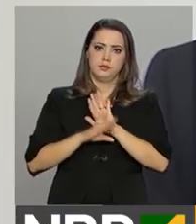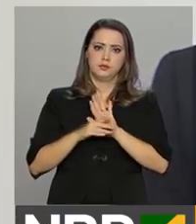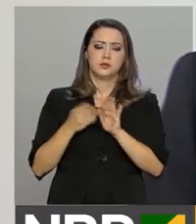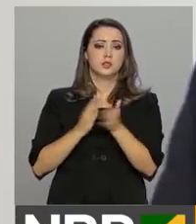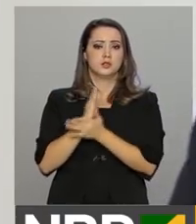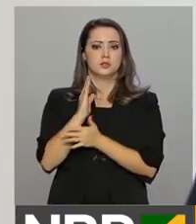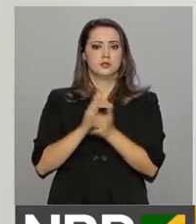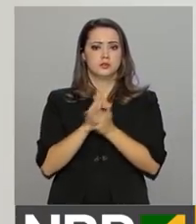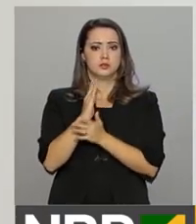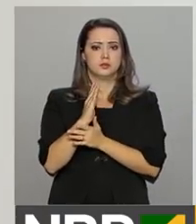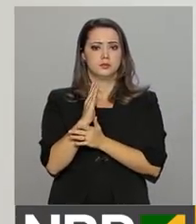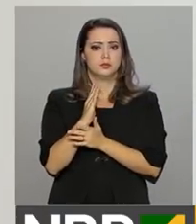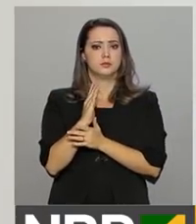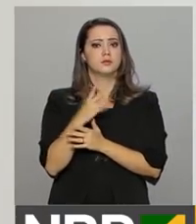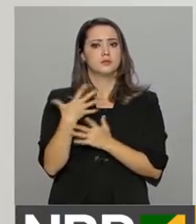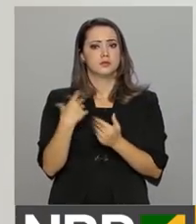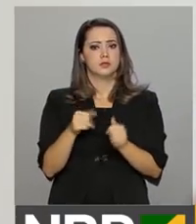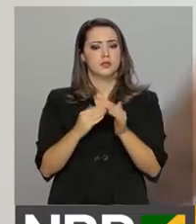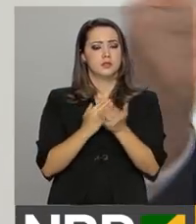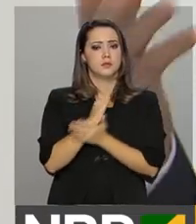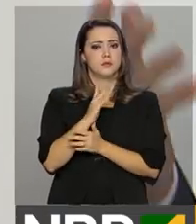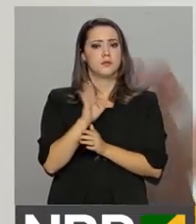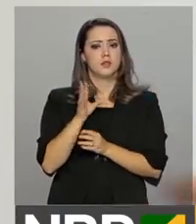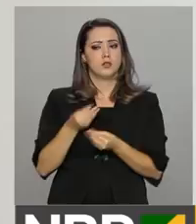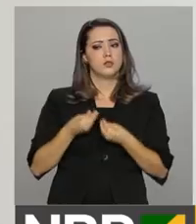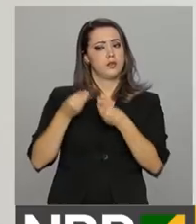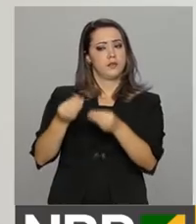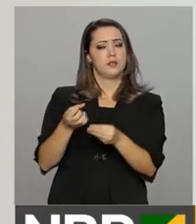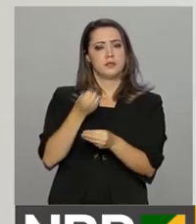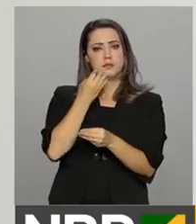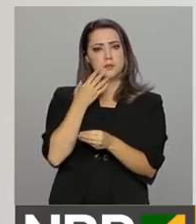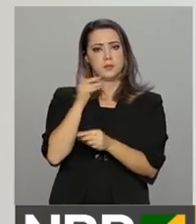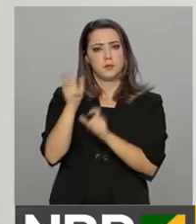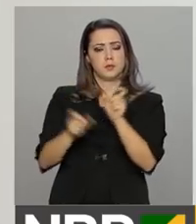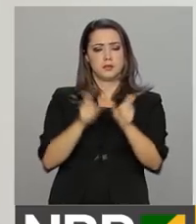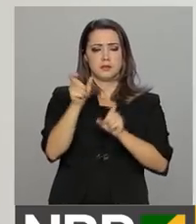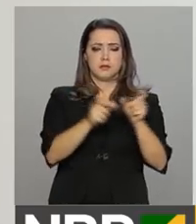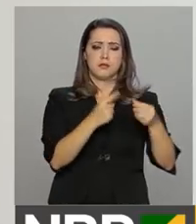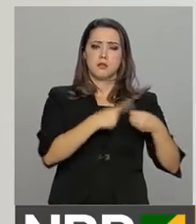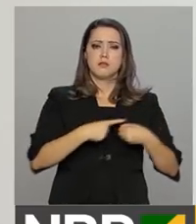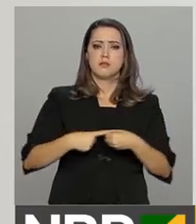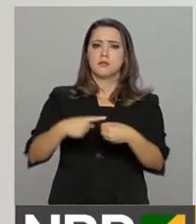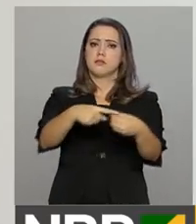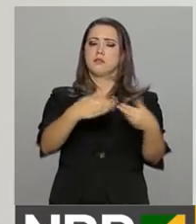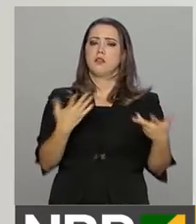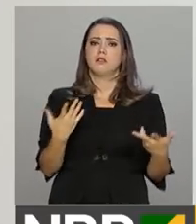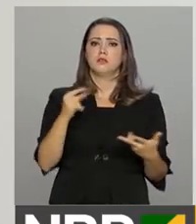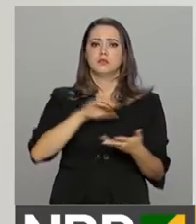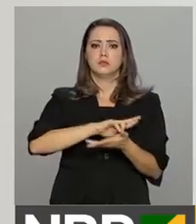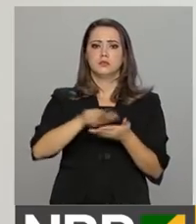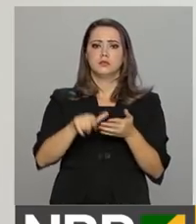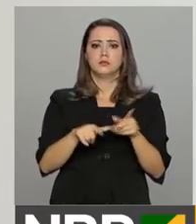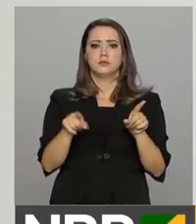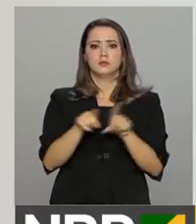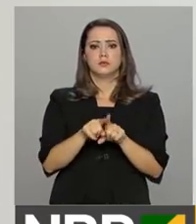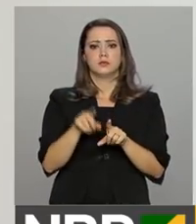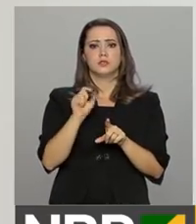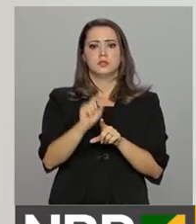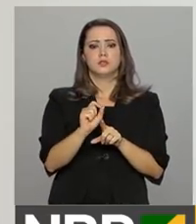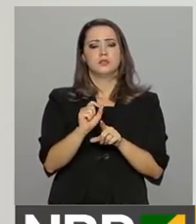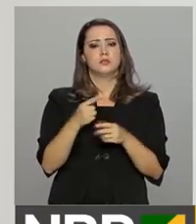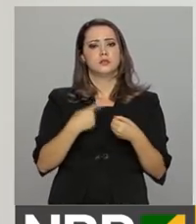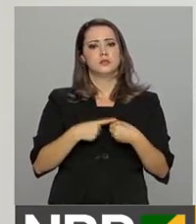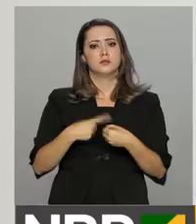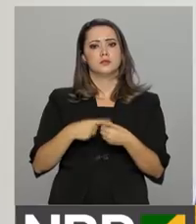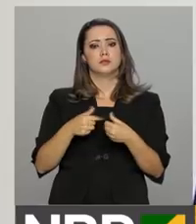vamos sancionar né não vamos selecionar já vai trazer muitos benefícios há muitos municípios dos estados procurando os estados